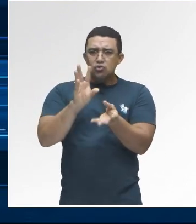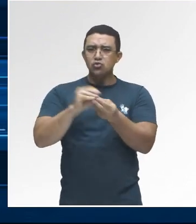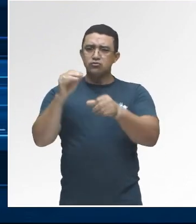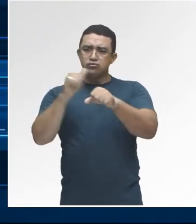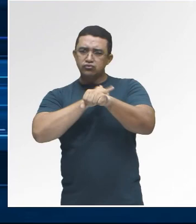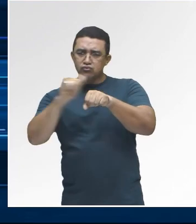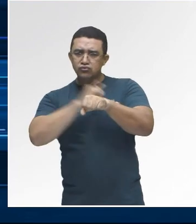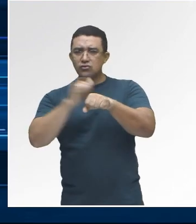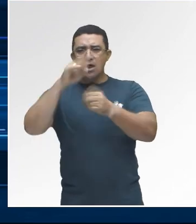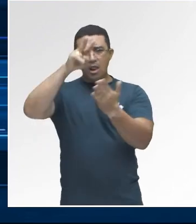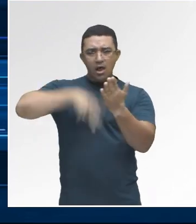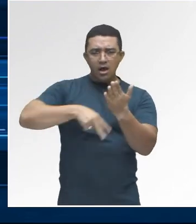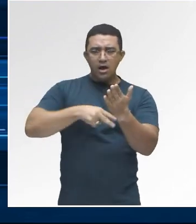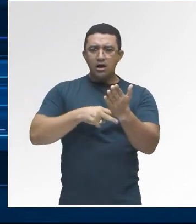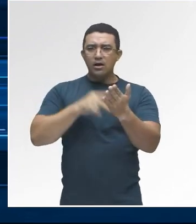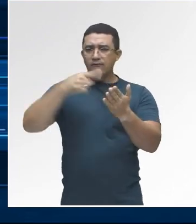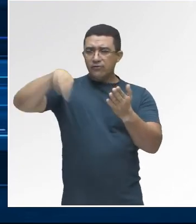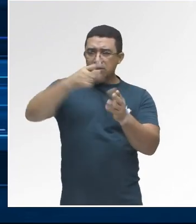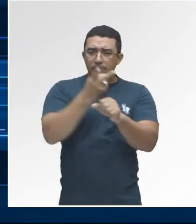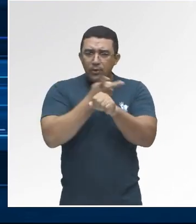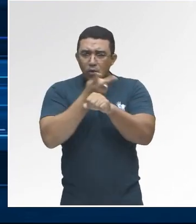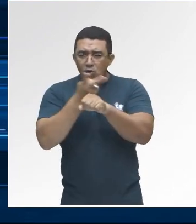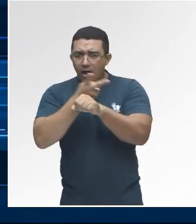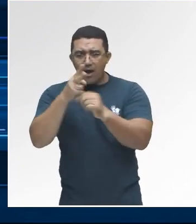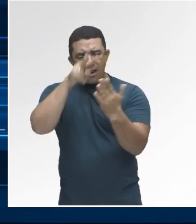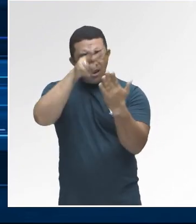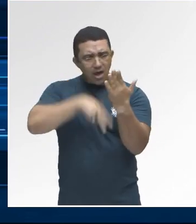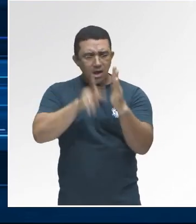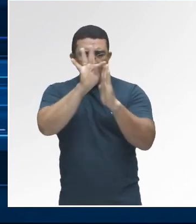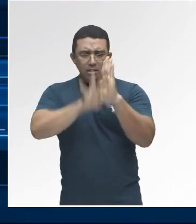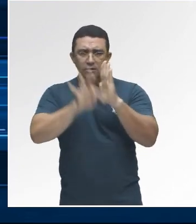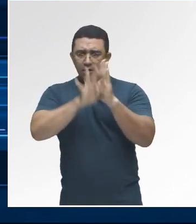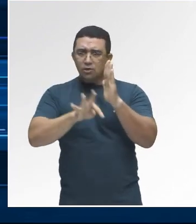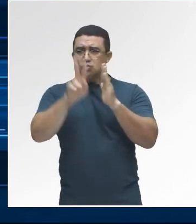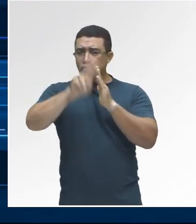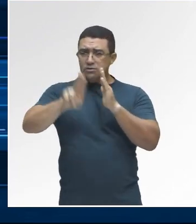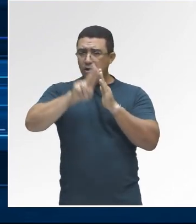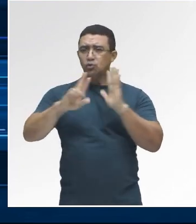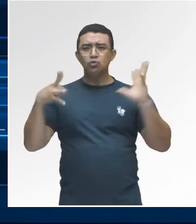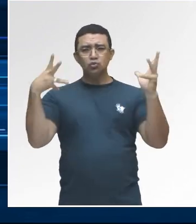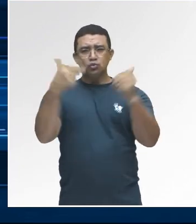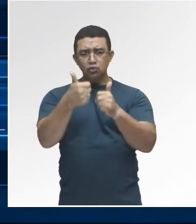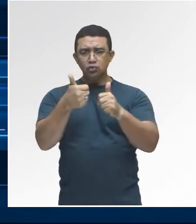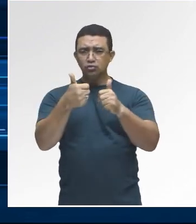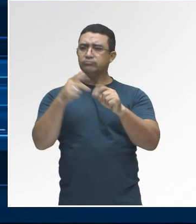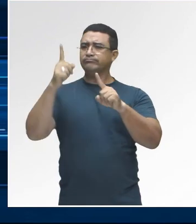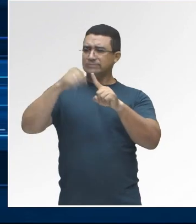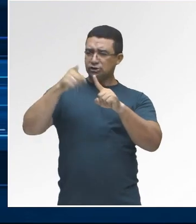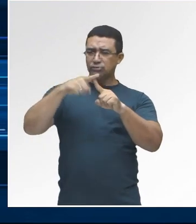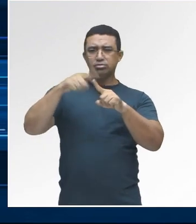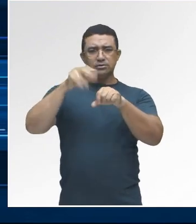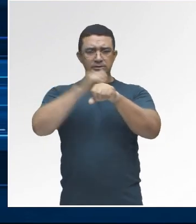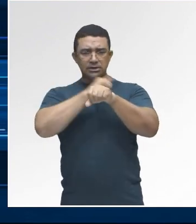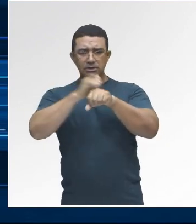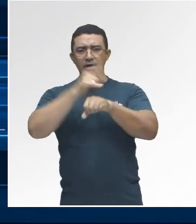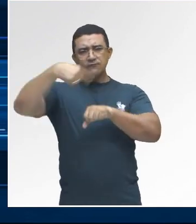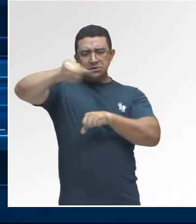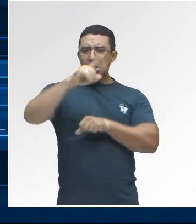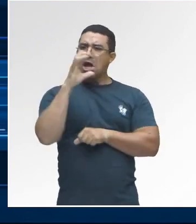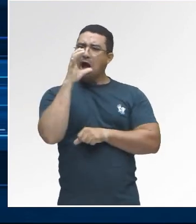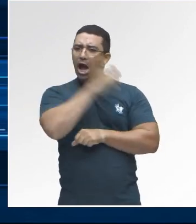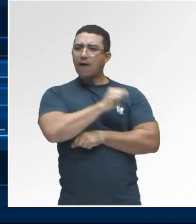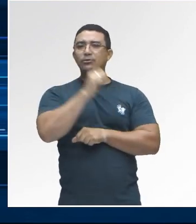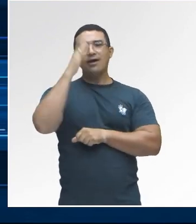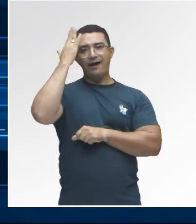estratégias. Procure ler textos utilizando essas estratégias, que você com certeza rapidamente vai estar lendo